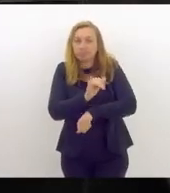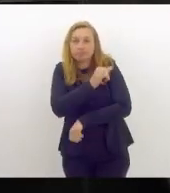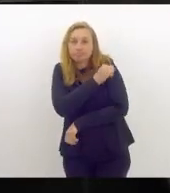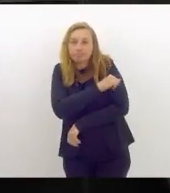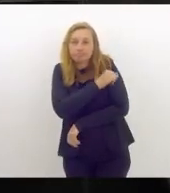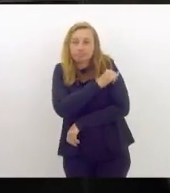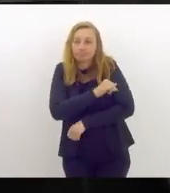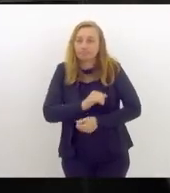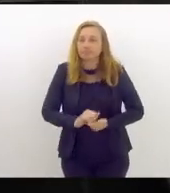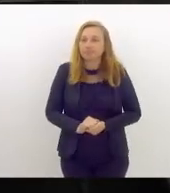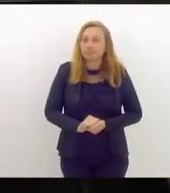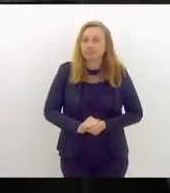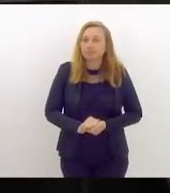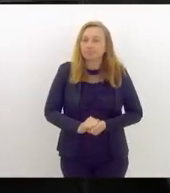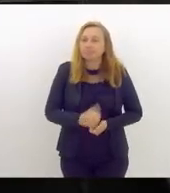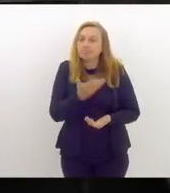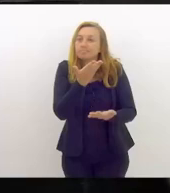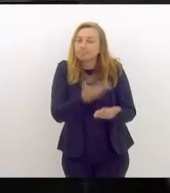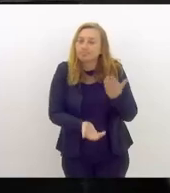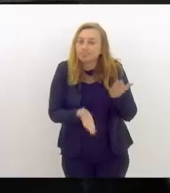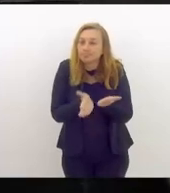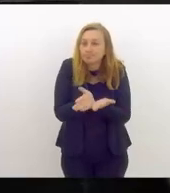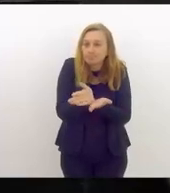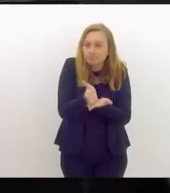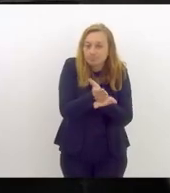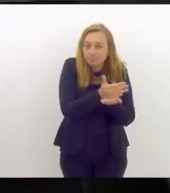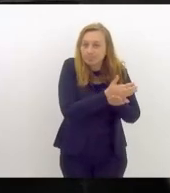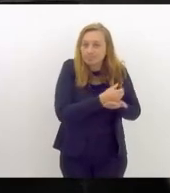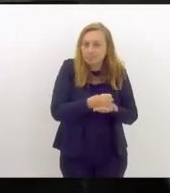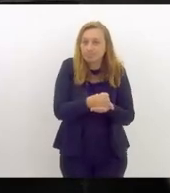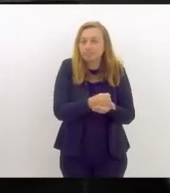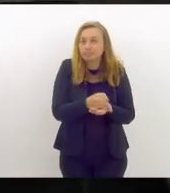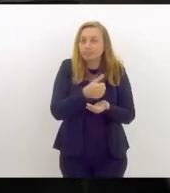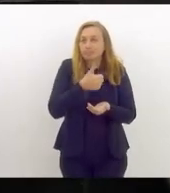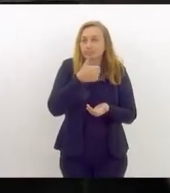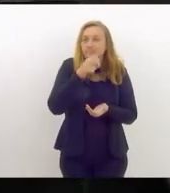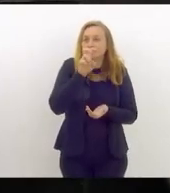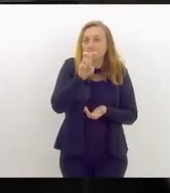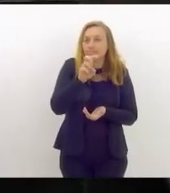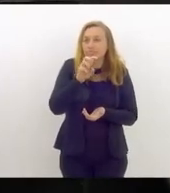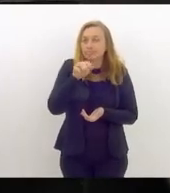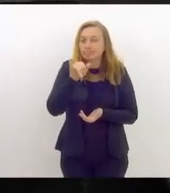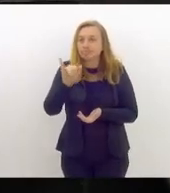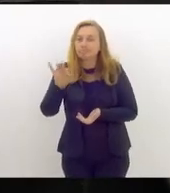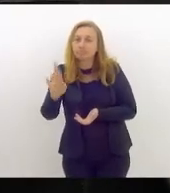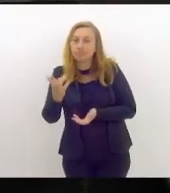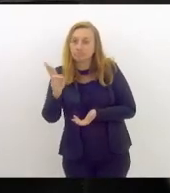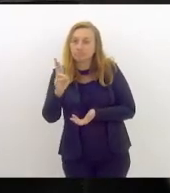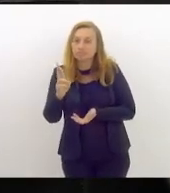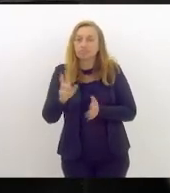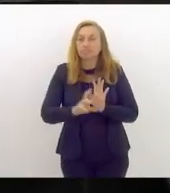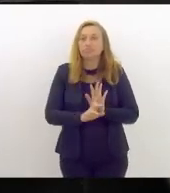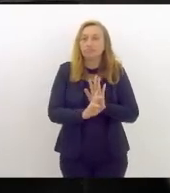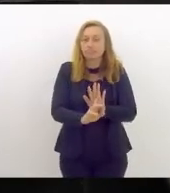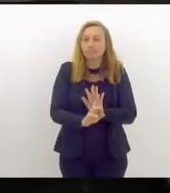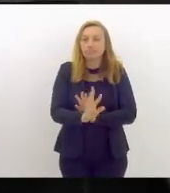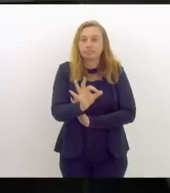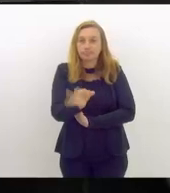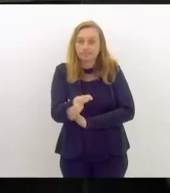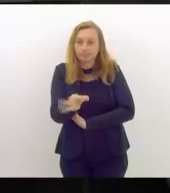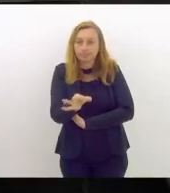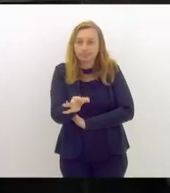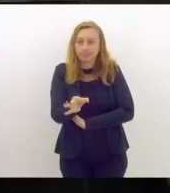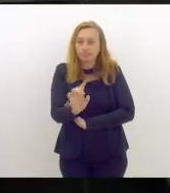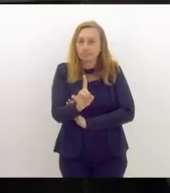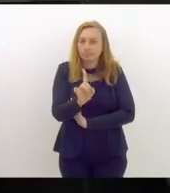Rio de Janeiro é a perda de arrecadação de cerca de 5 bilhões. É isso que representa. É óbvio que a gente